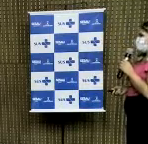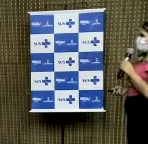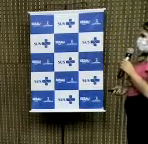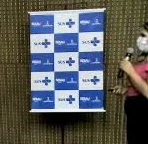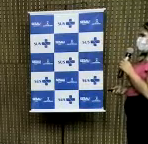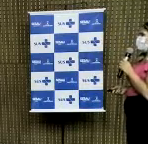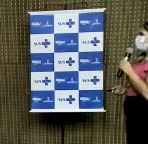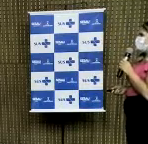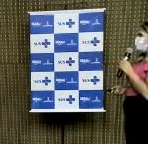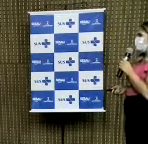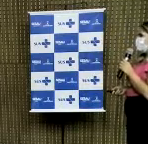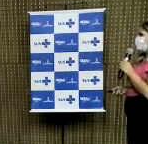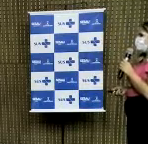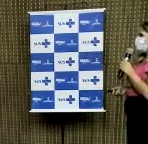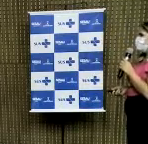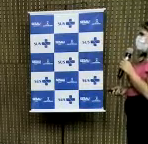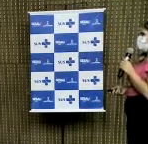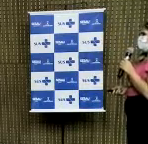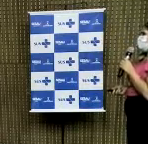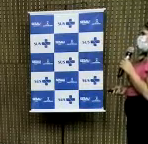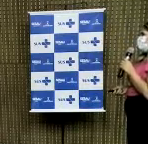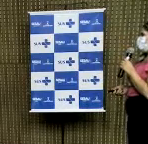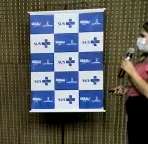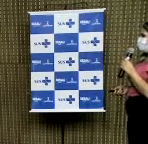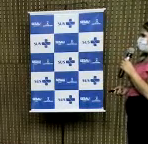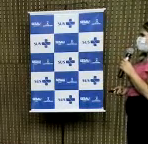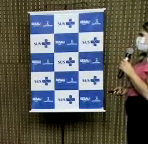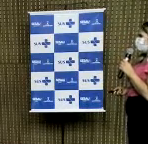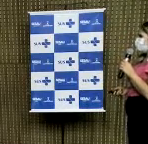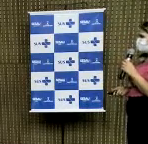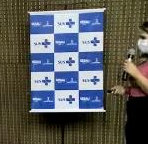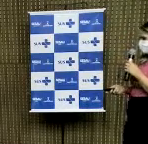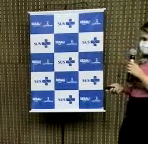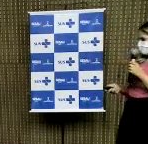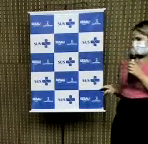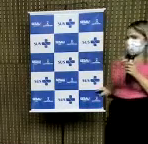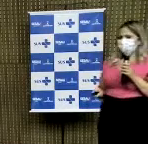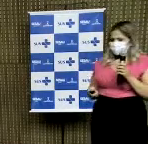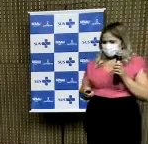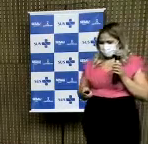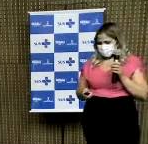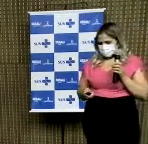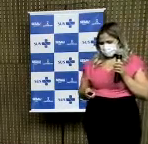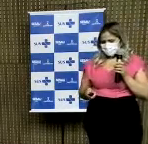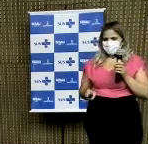Ariadne representando o NASF, né? A fono do NASF.